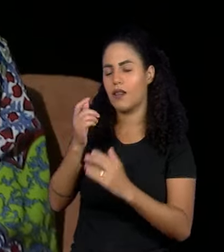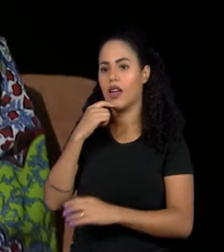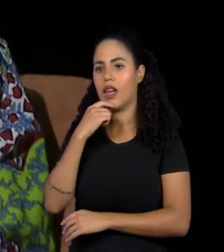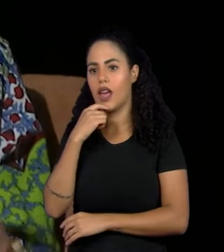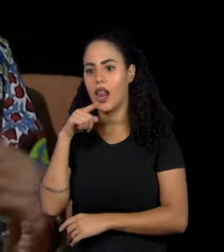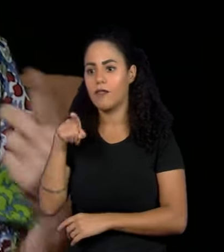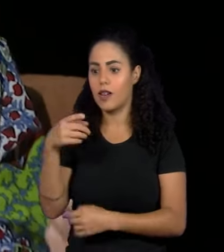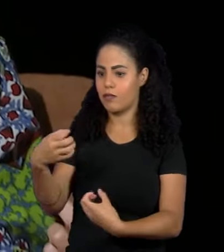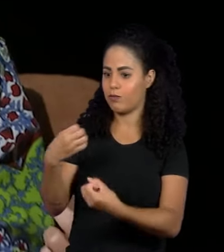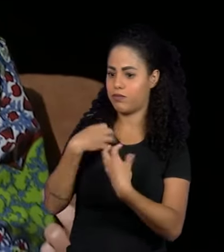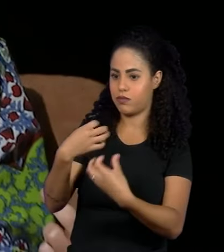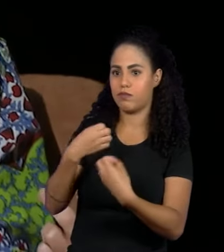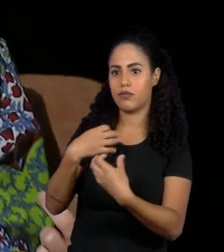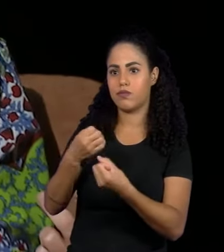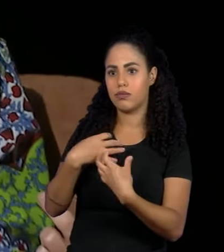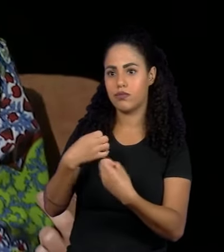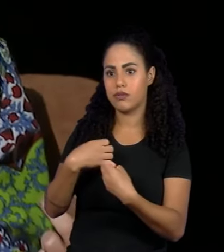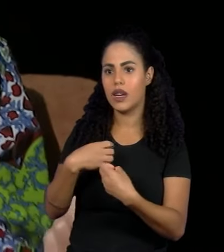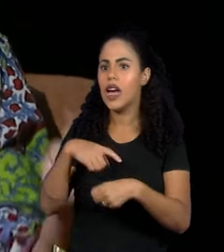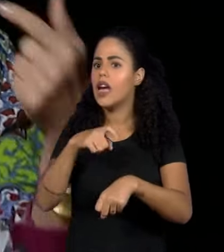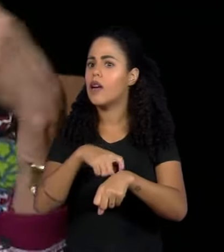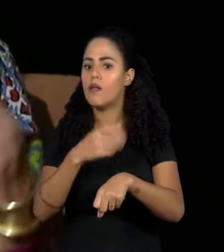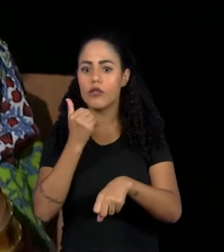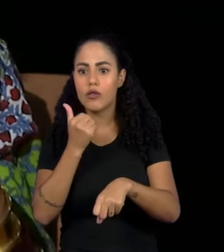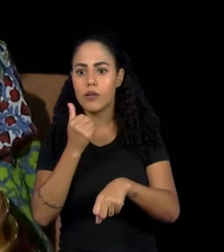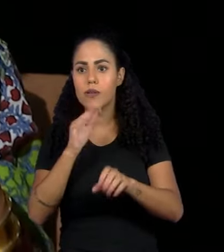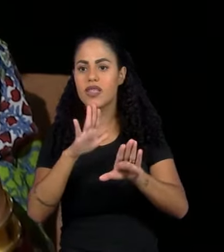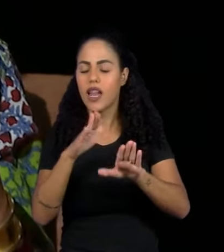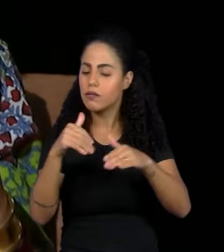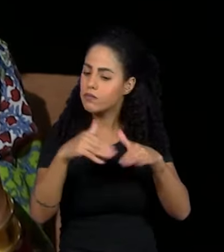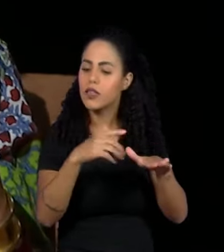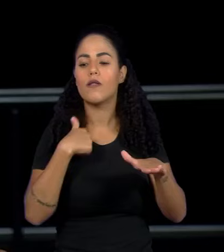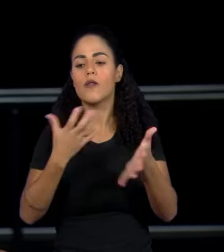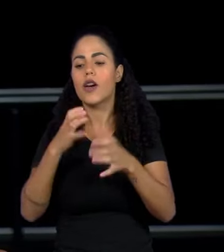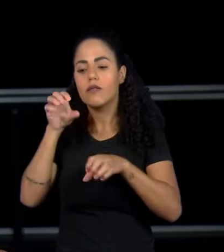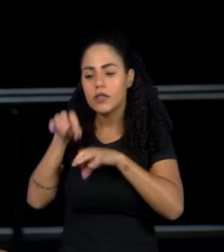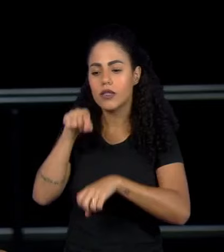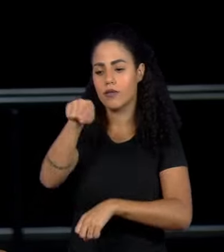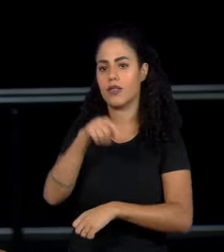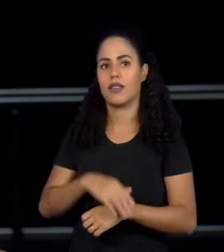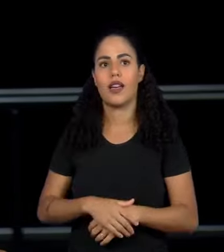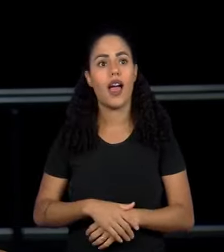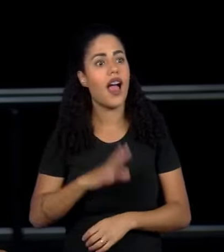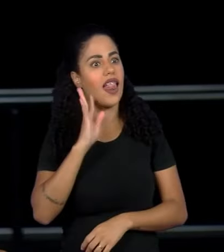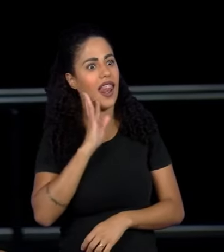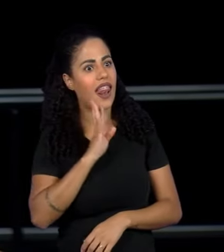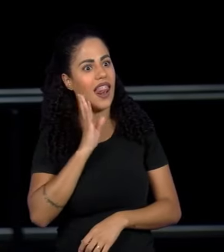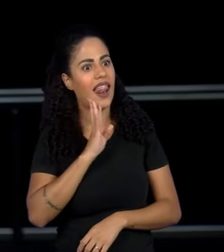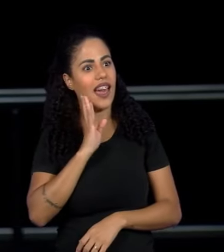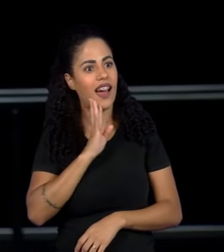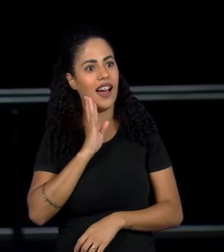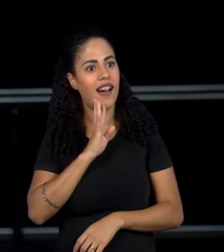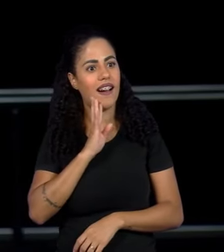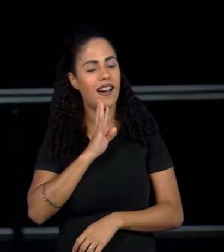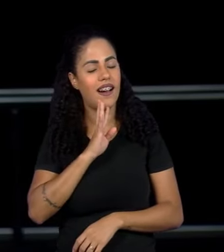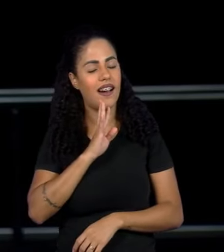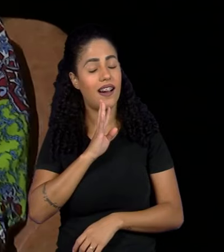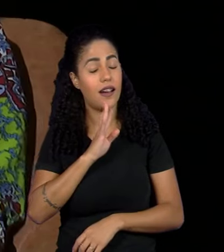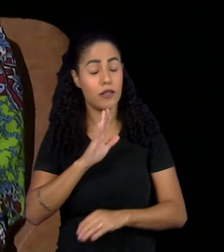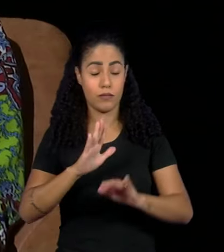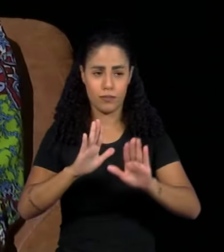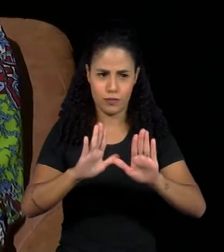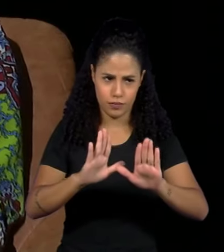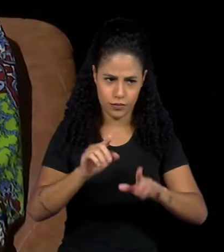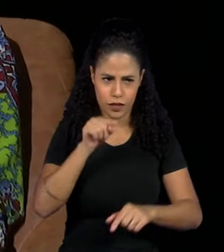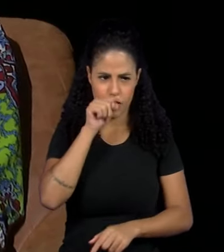comia. Ela deixava de fazer isso para me ensinar, né? Bacana, né? Bacana. Agora, Maite,